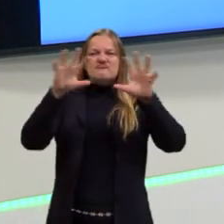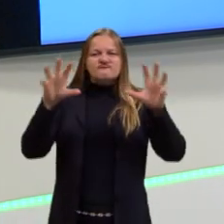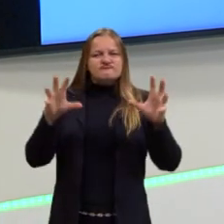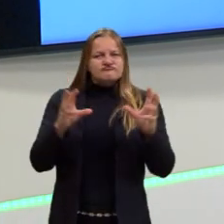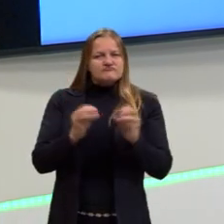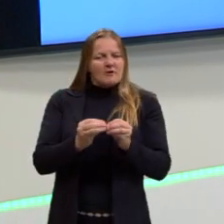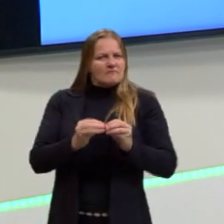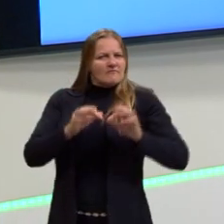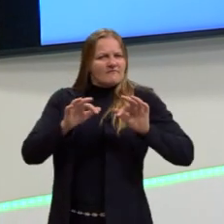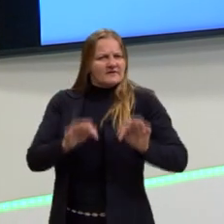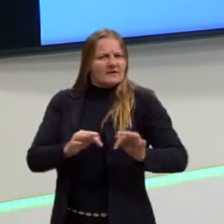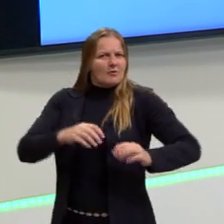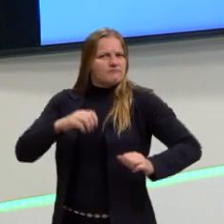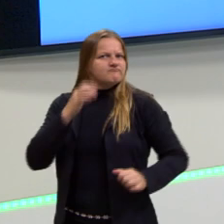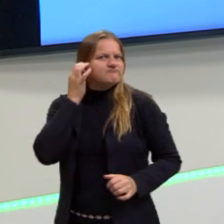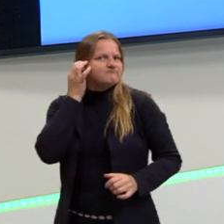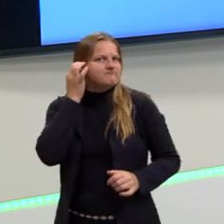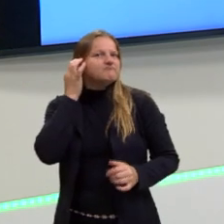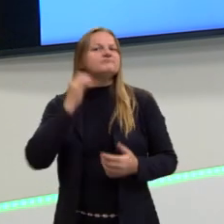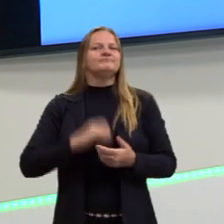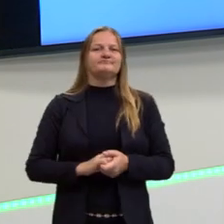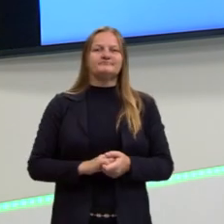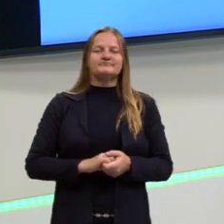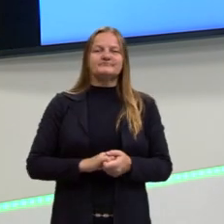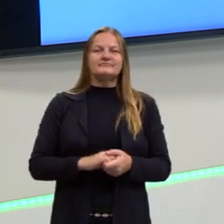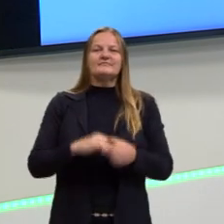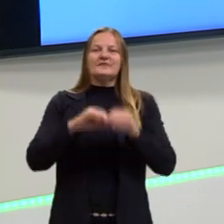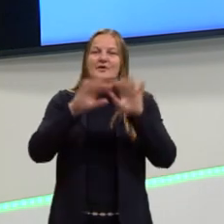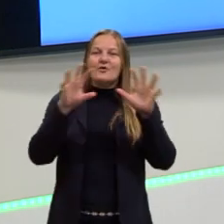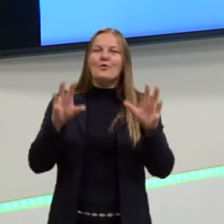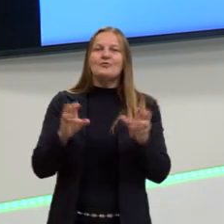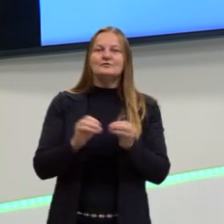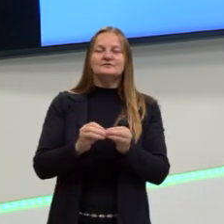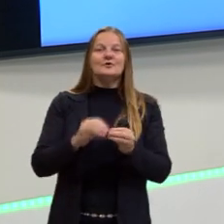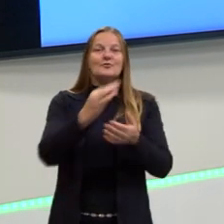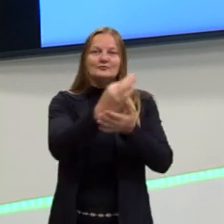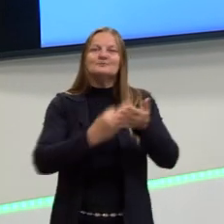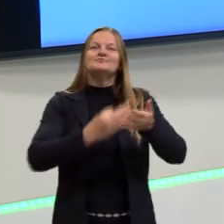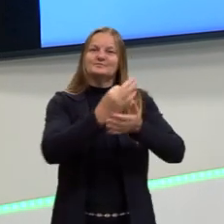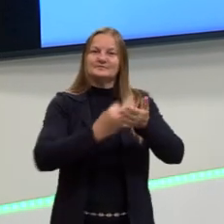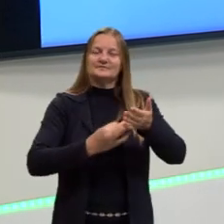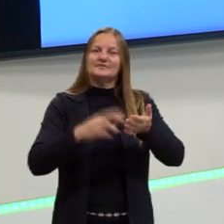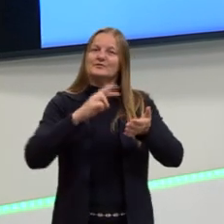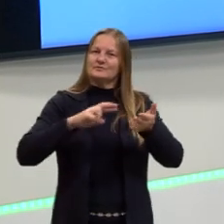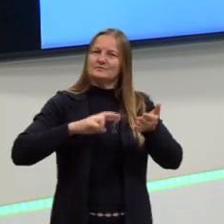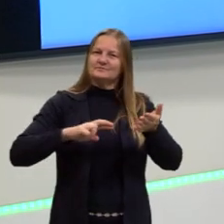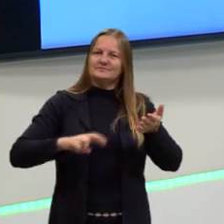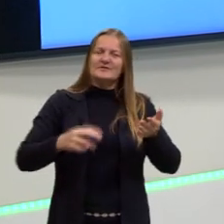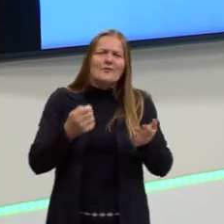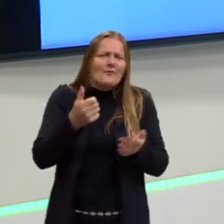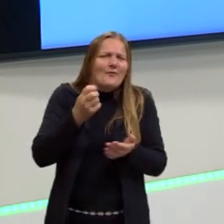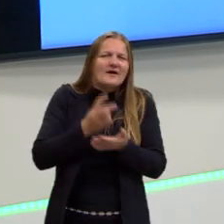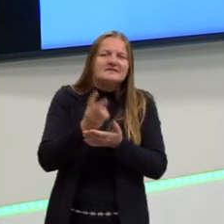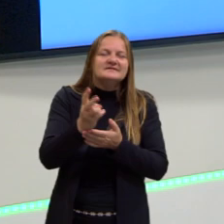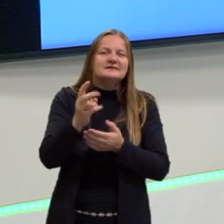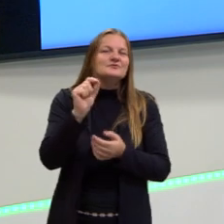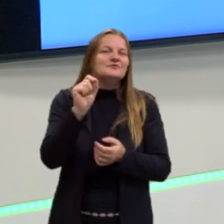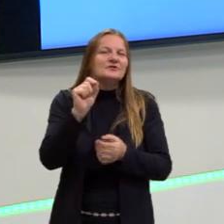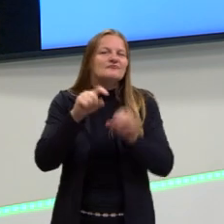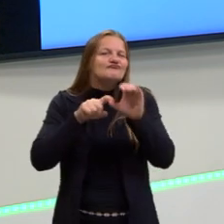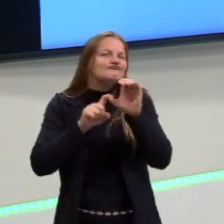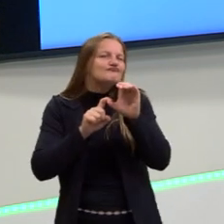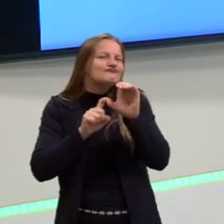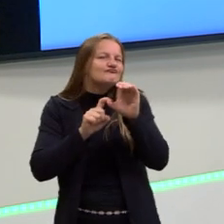o meu texto de redação EA conclusão do meu texto de redação quase sempre fica pendente